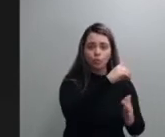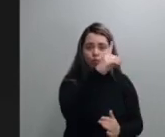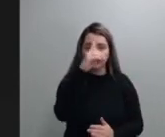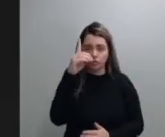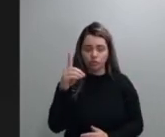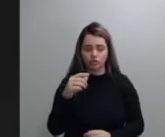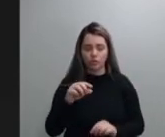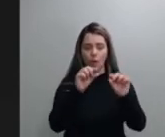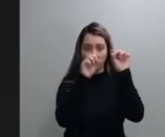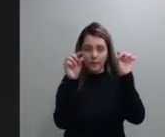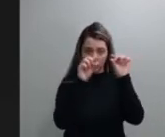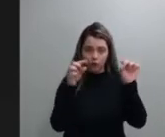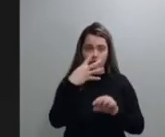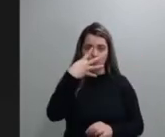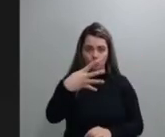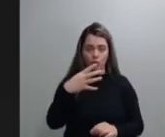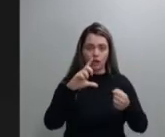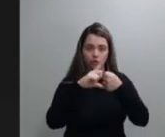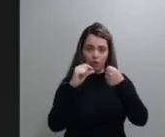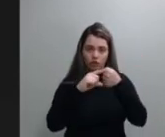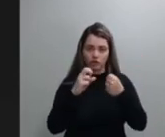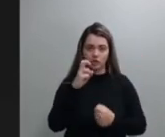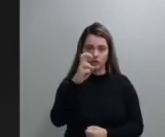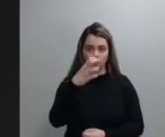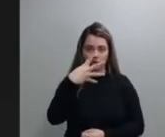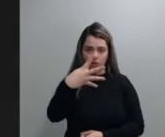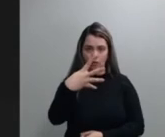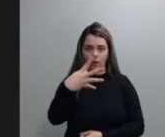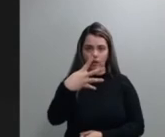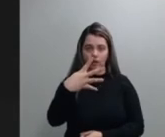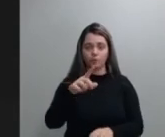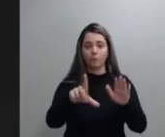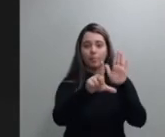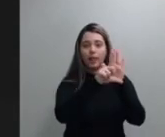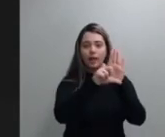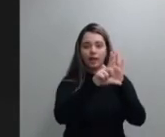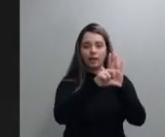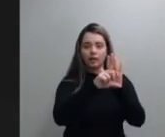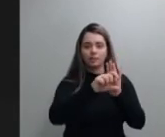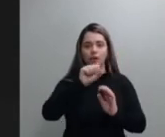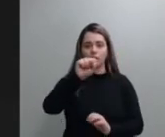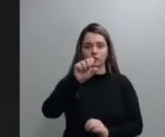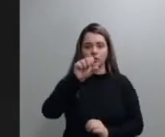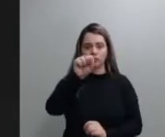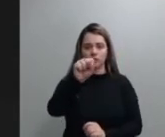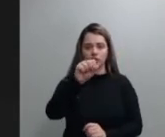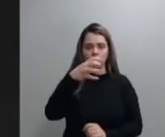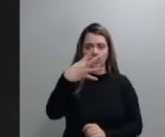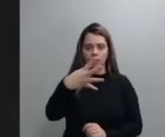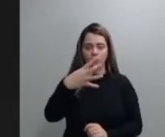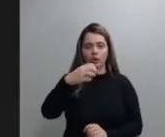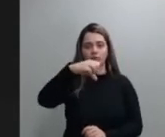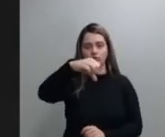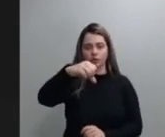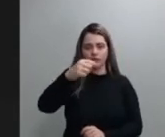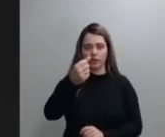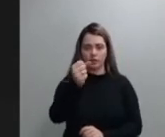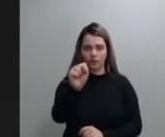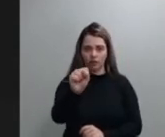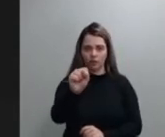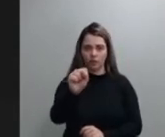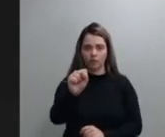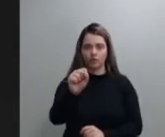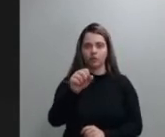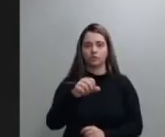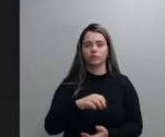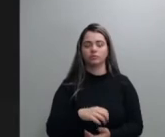4º do artigo 54 da lei 8.884 de 98 de 94 na verdade